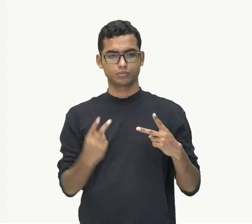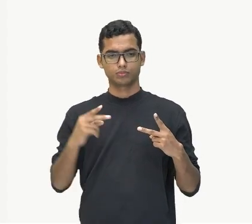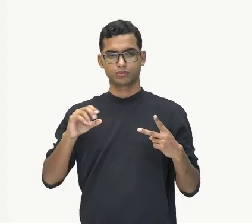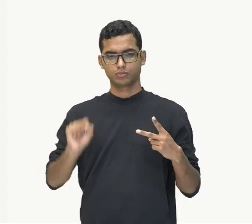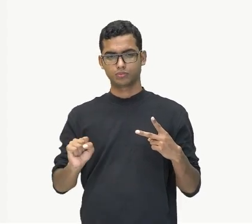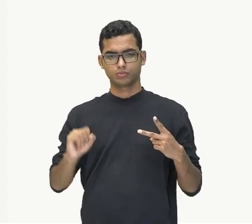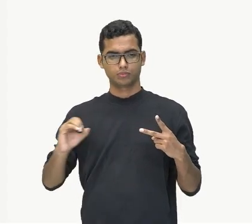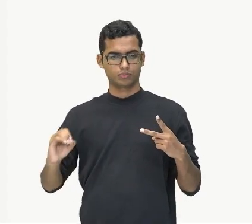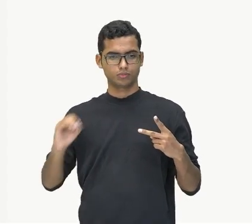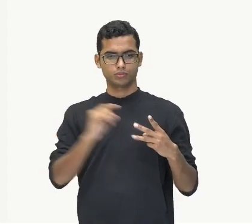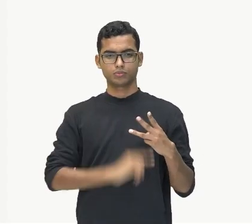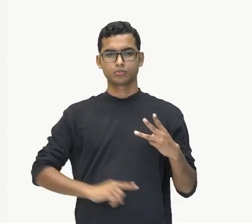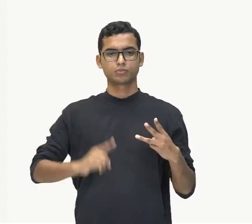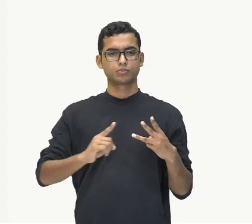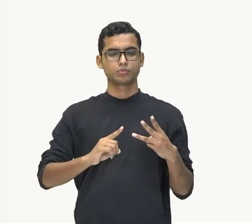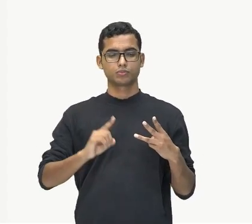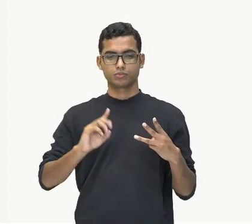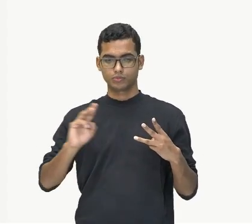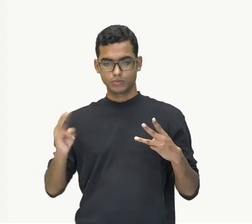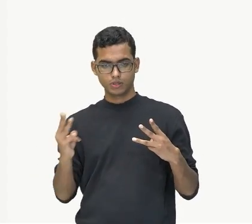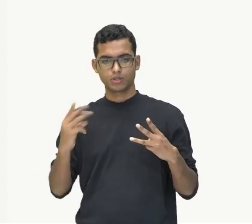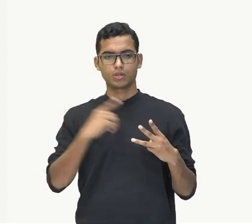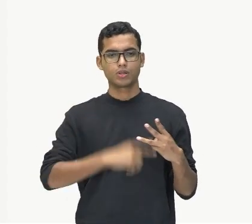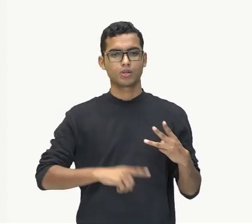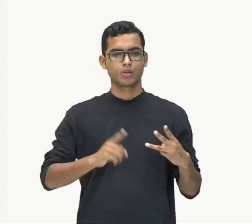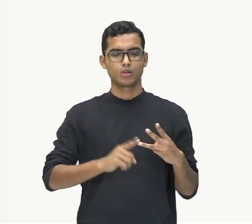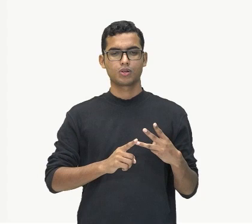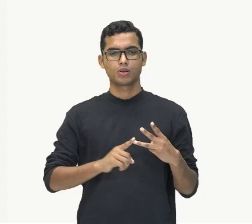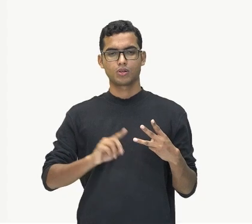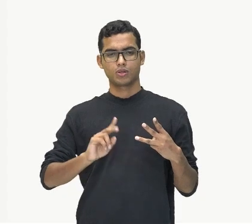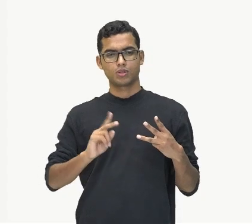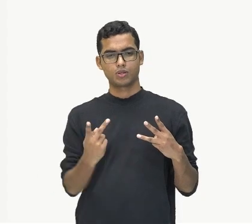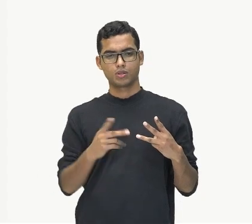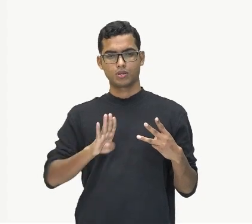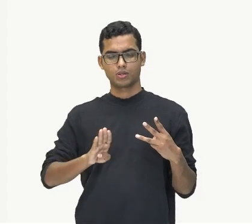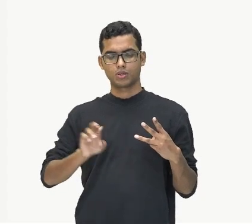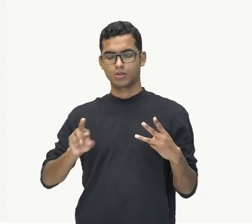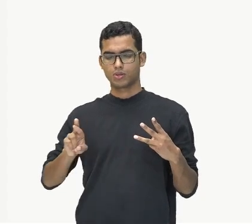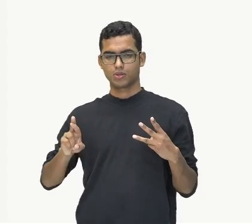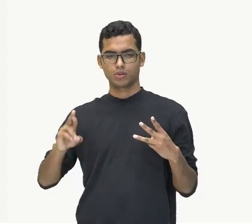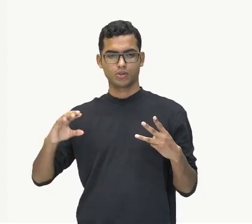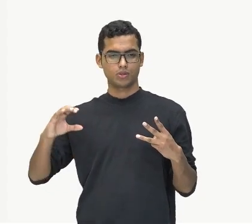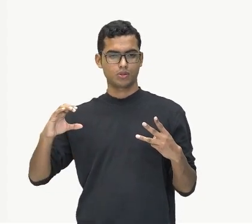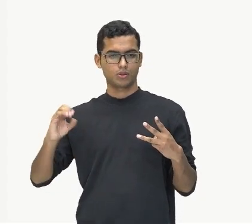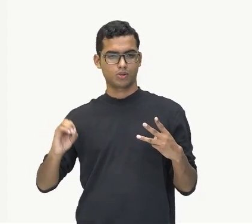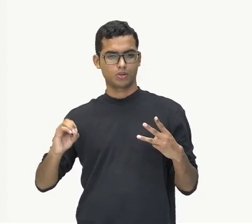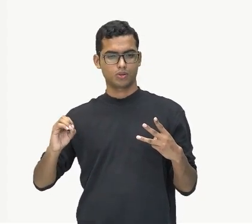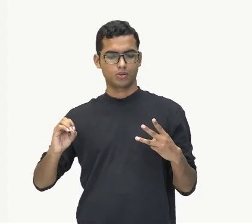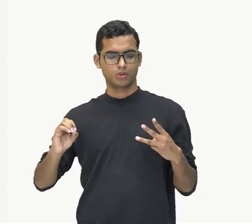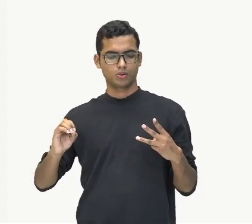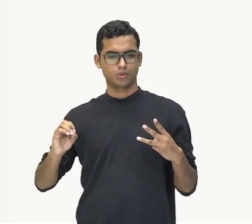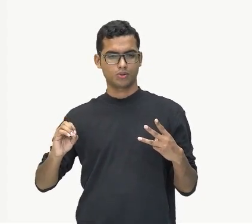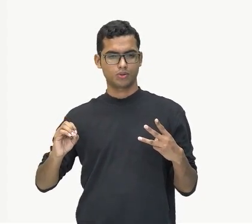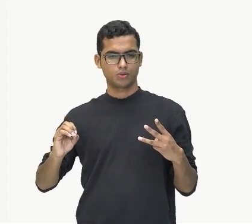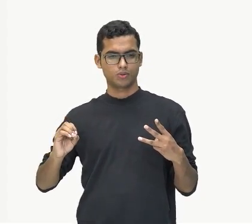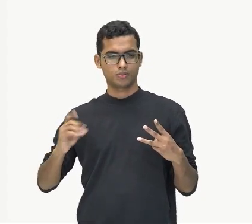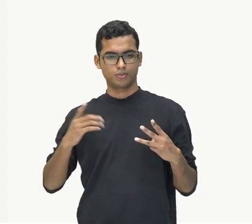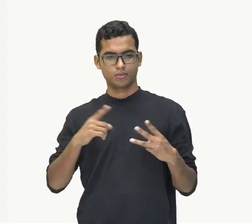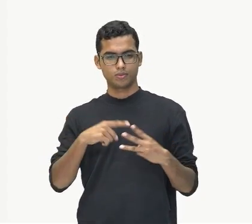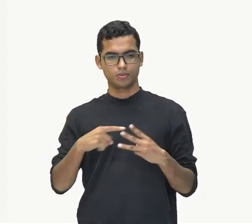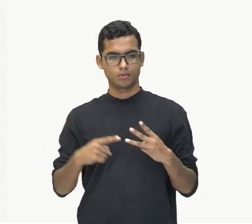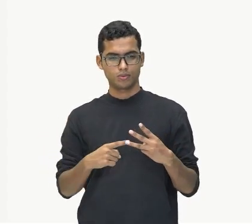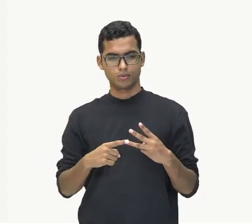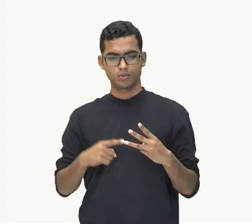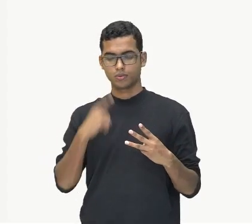ácido fosforoso. O segundo é o ácido sulfuroso. E o terceiro ácido, que tem